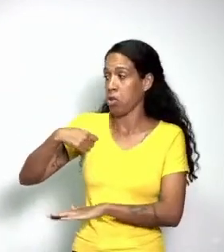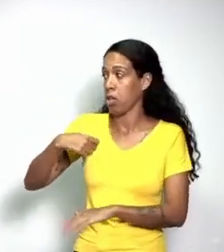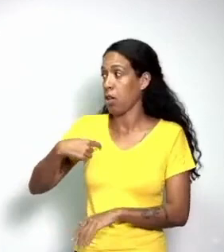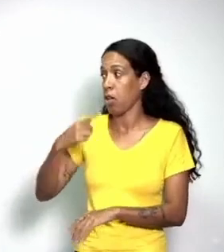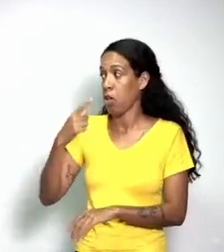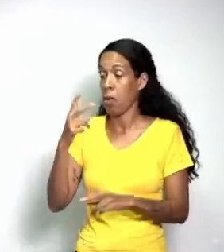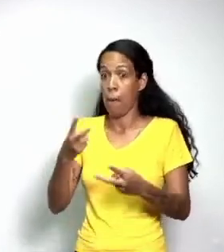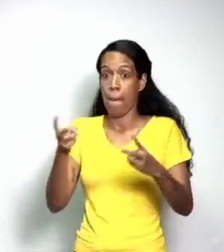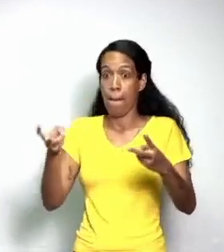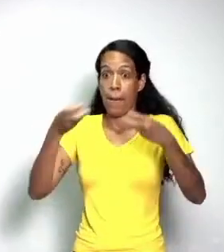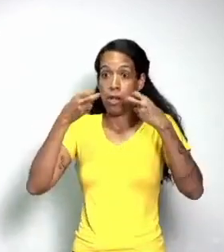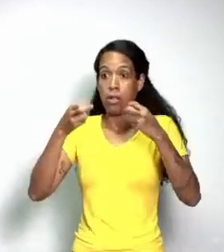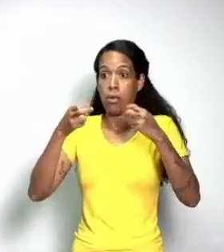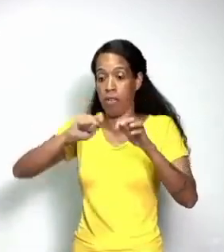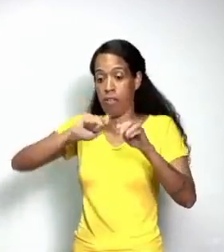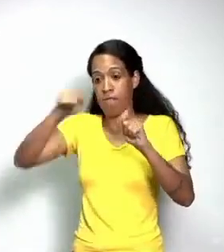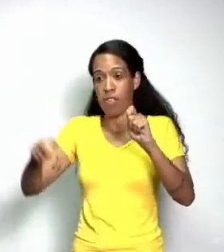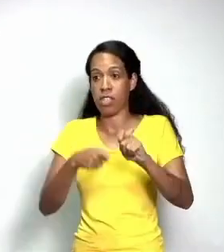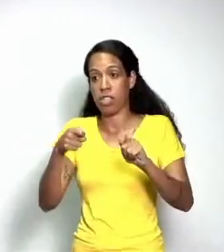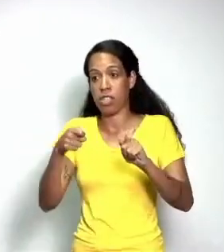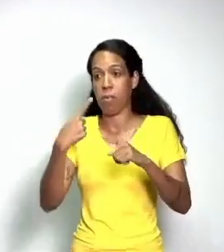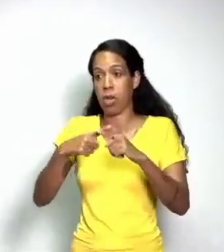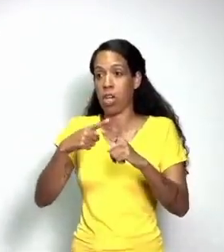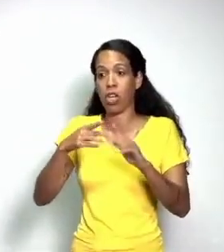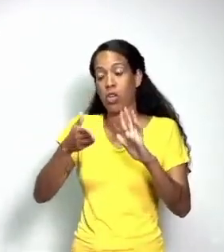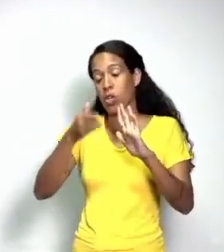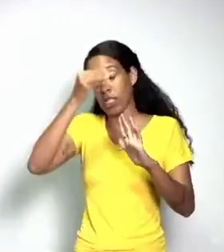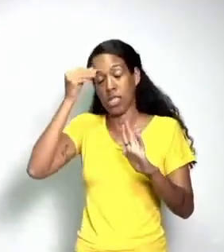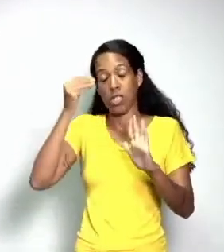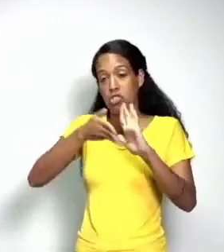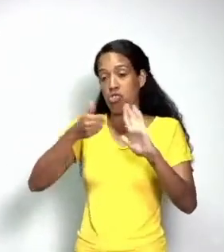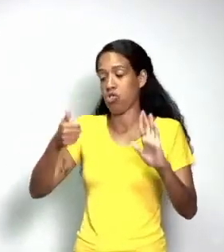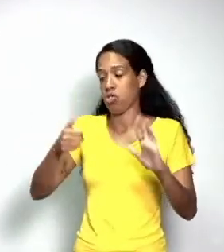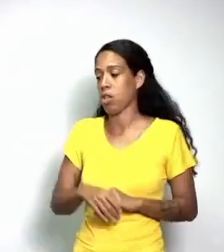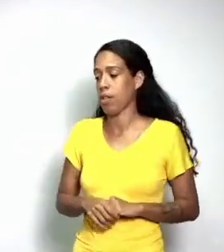para perceber que ele não estava fechando porque ele ainda estava com top.